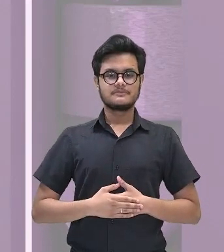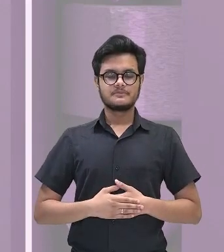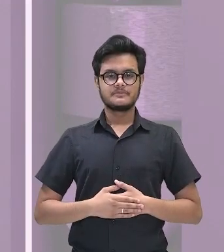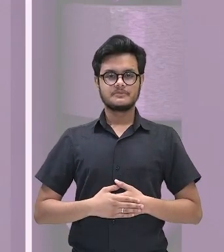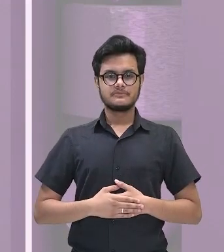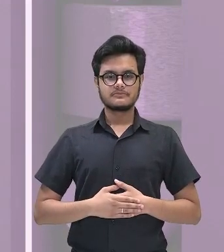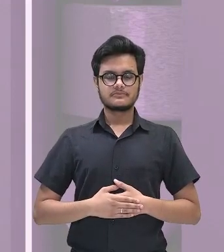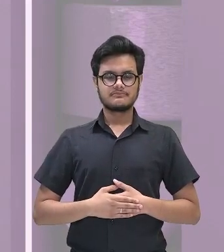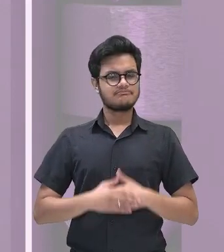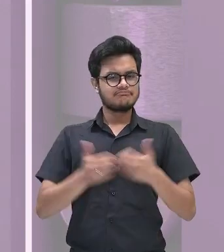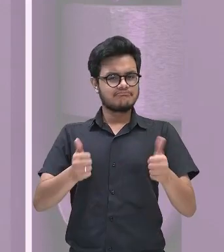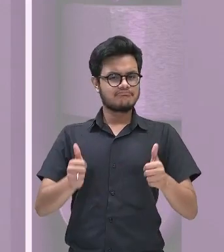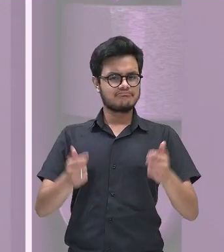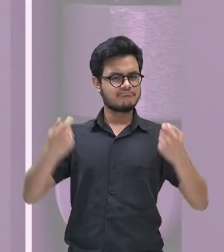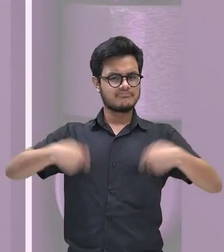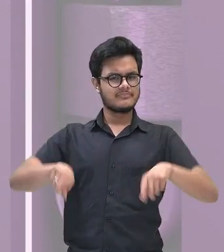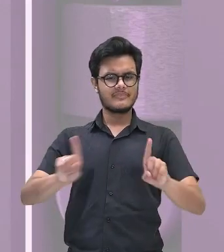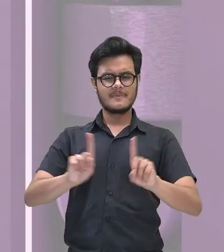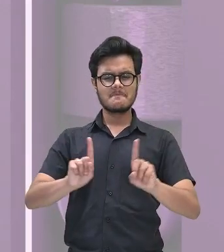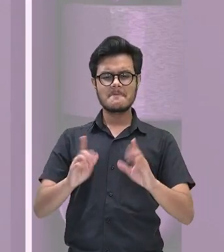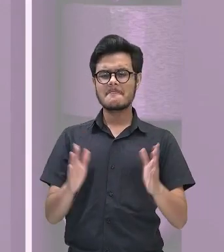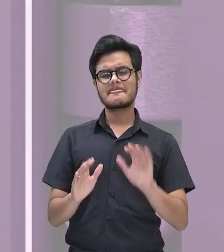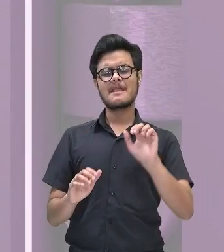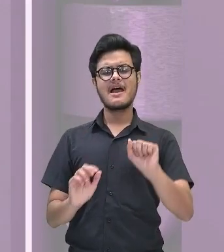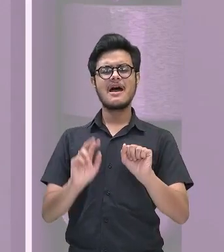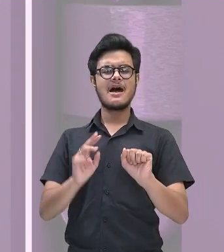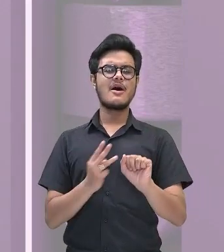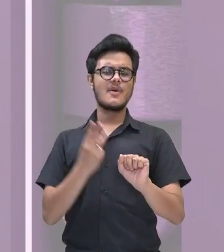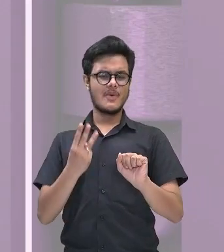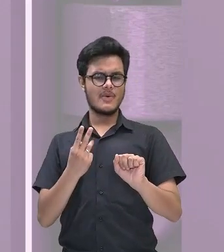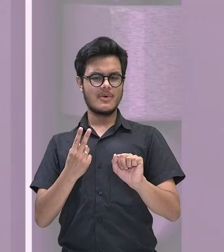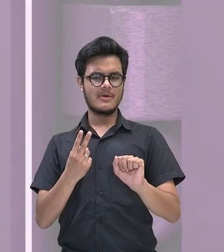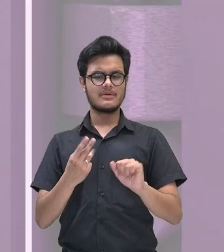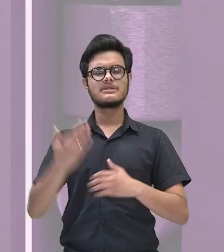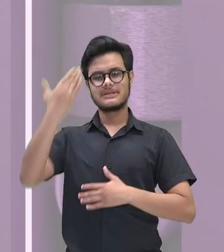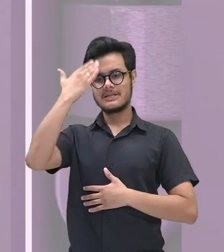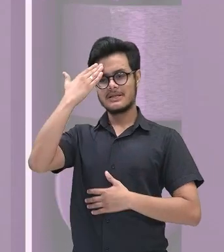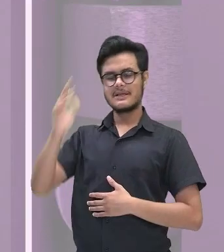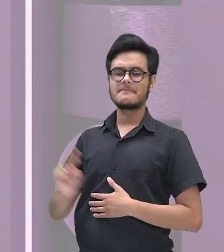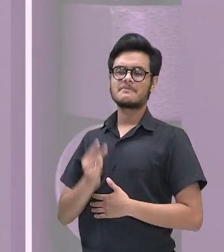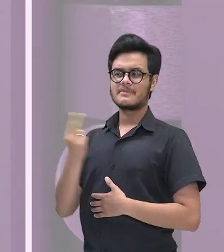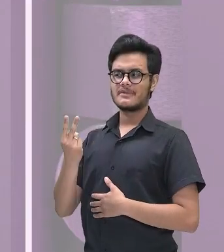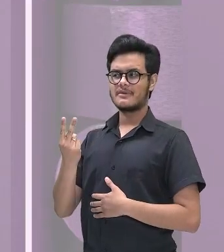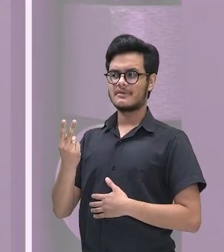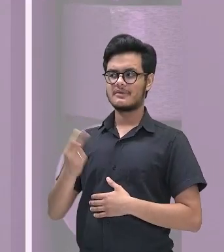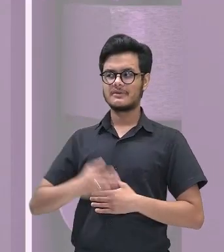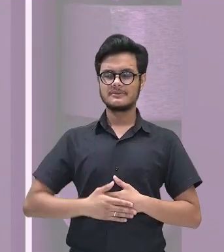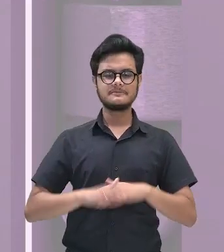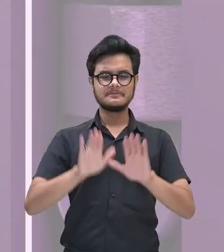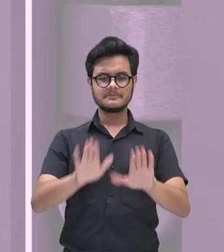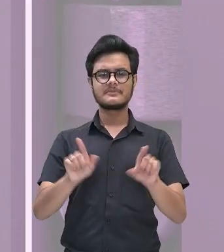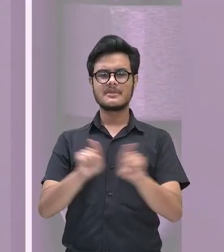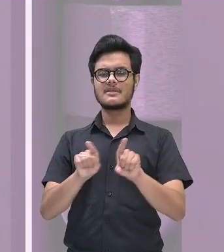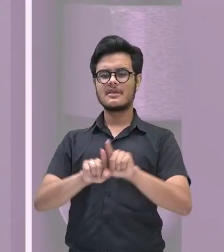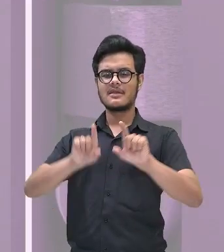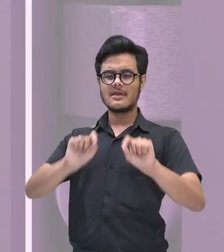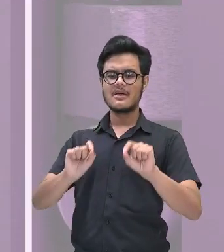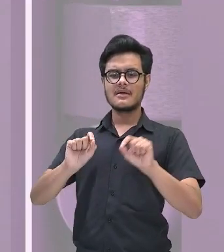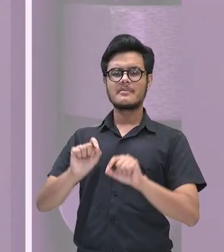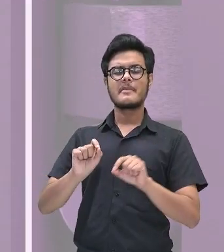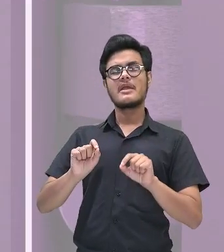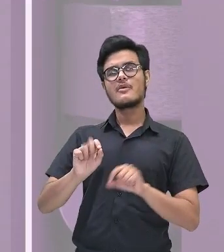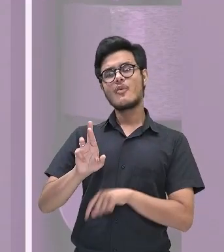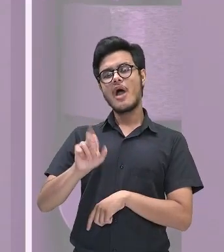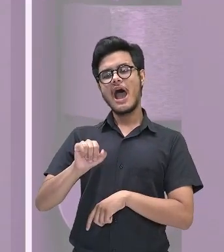quadrado, ele não precisa aparecer, porque a gente sabe que ele é o 2, tá bom? E nós temos o